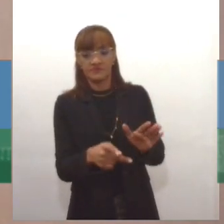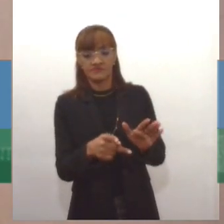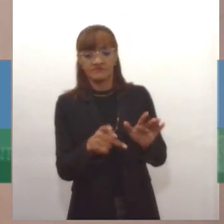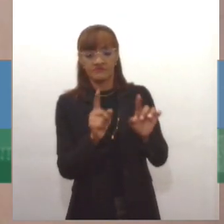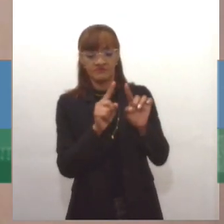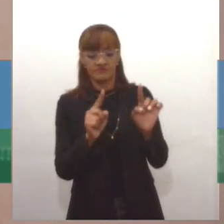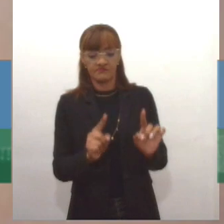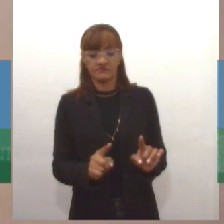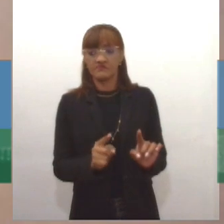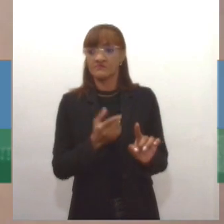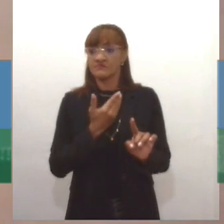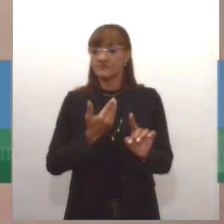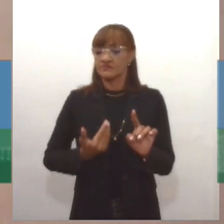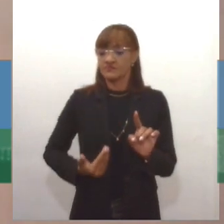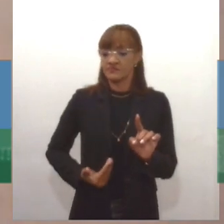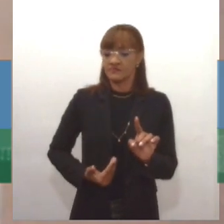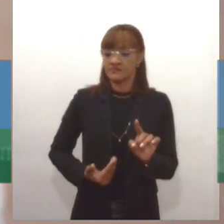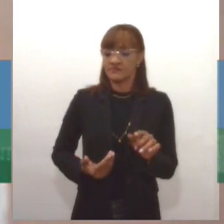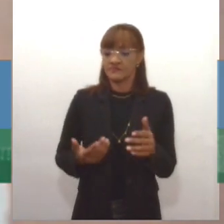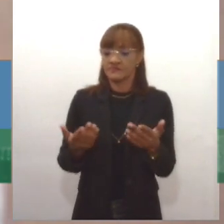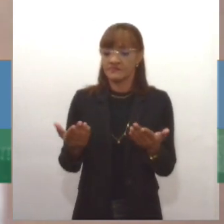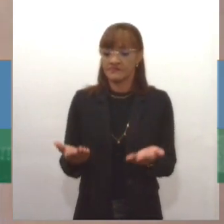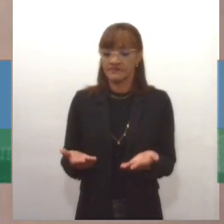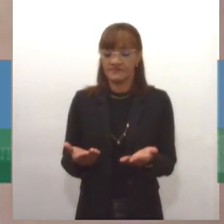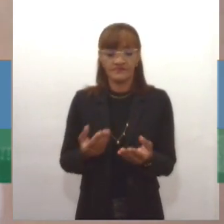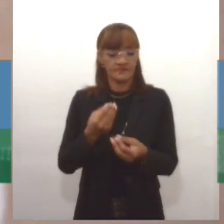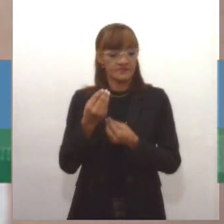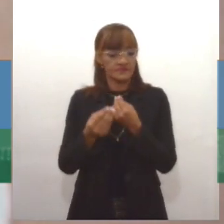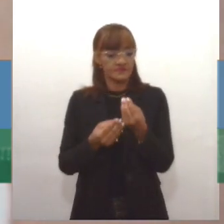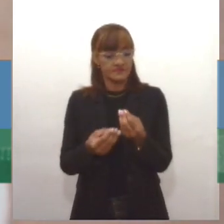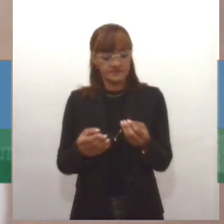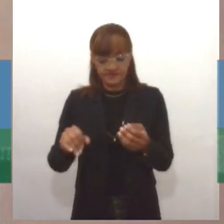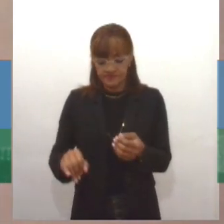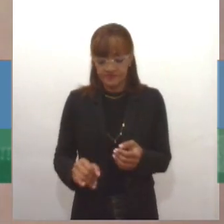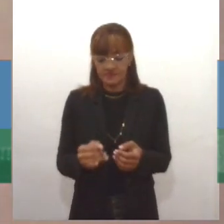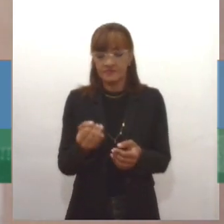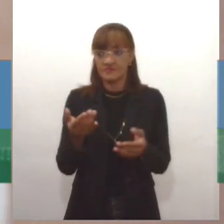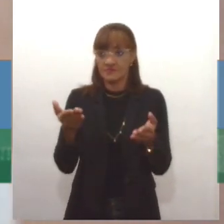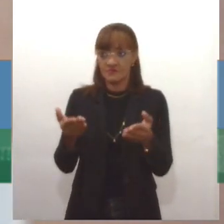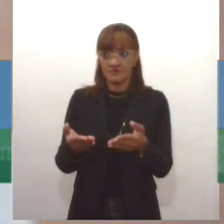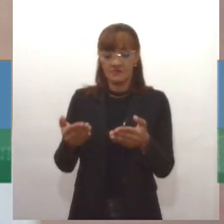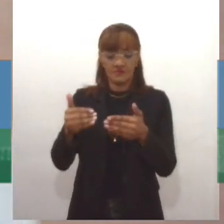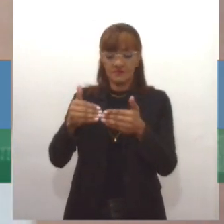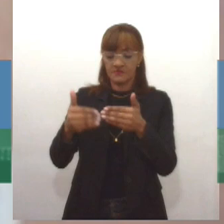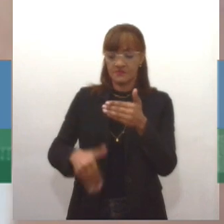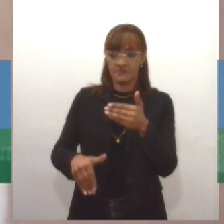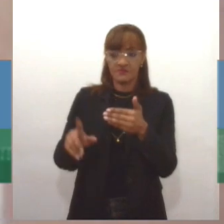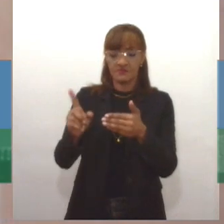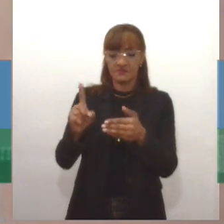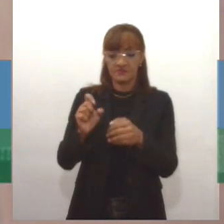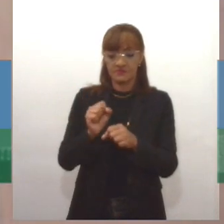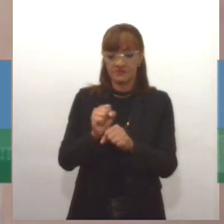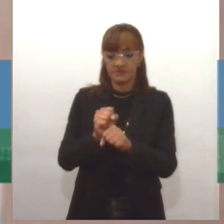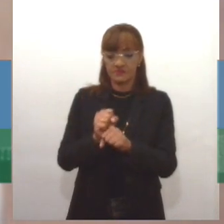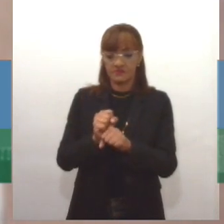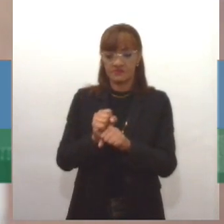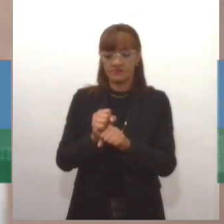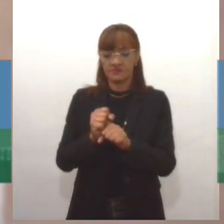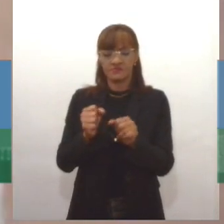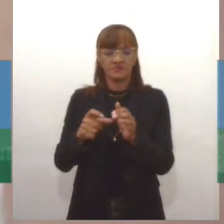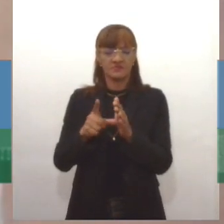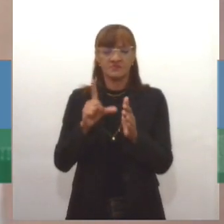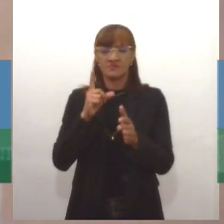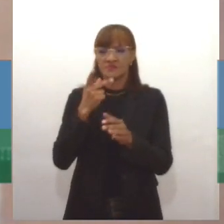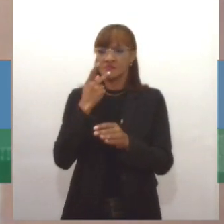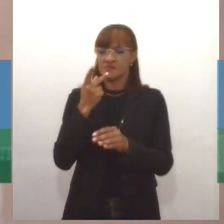público, né? Então, eu já queria aproveitar para discordar do deputado aí que falou antes, né? Uhum. Naquele